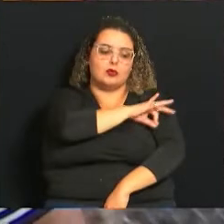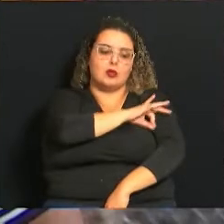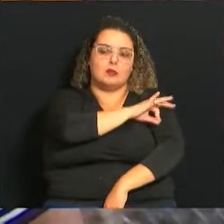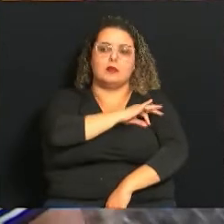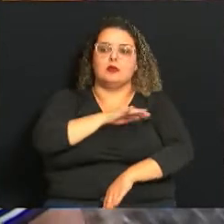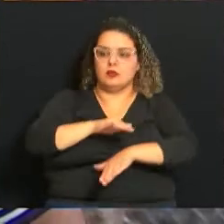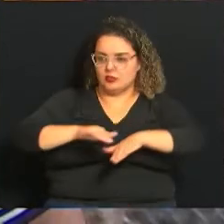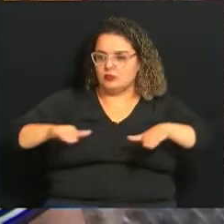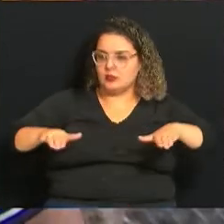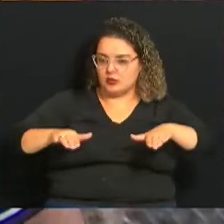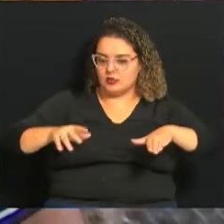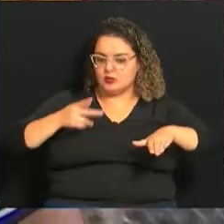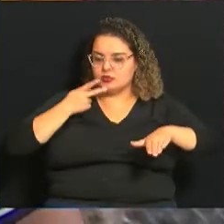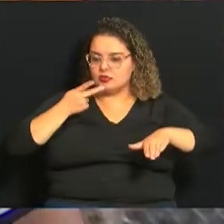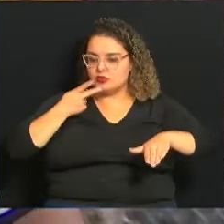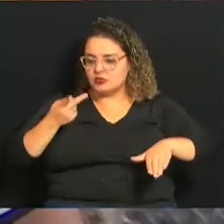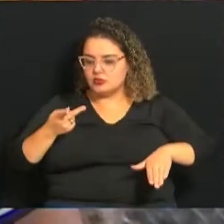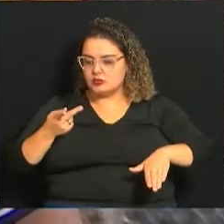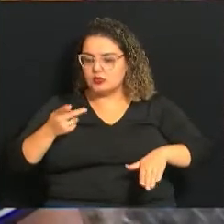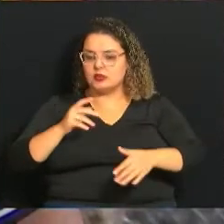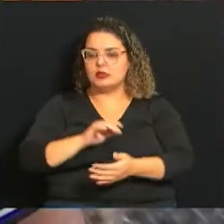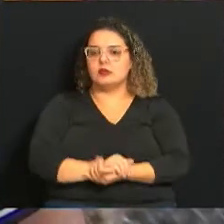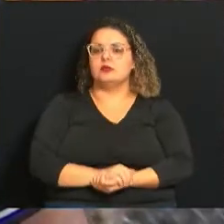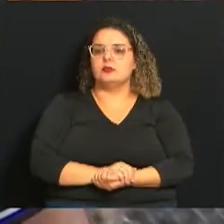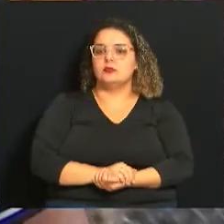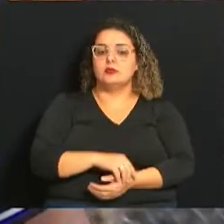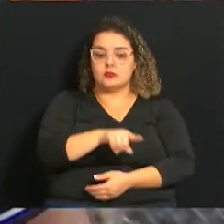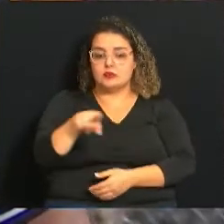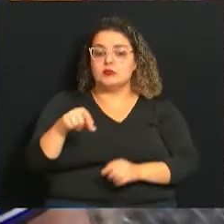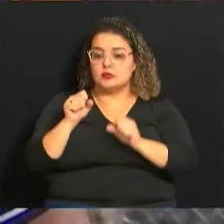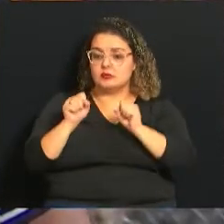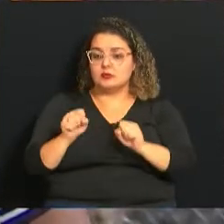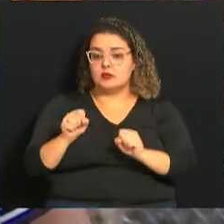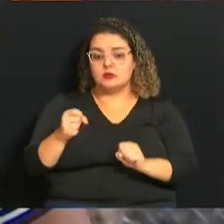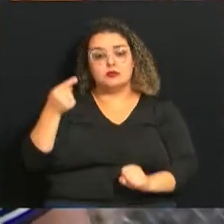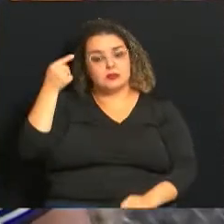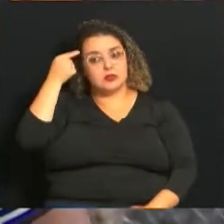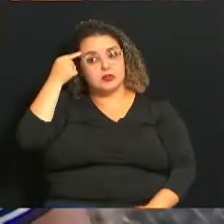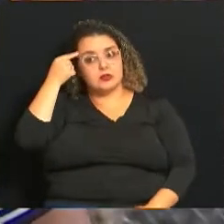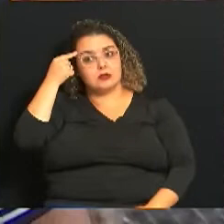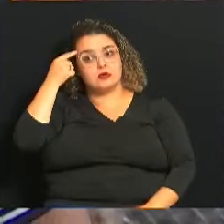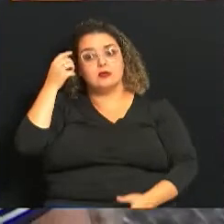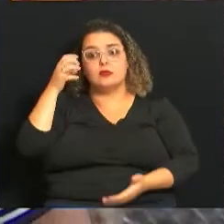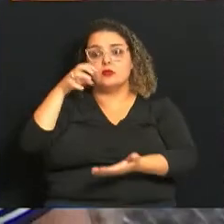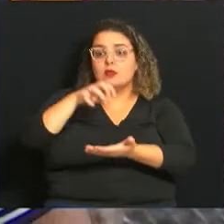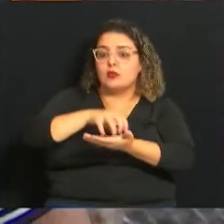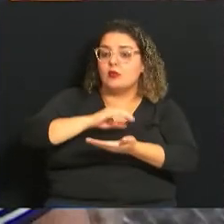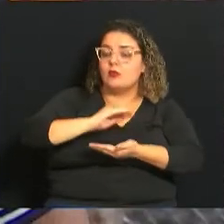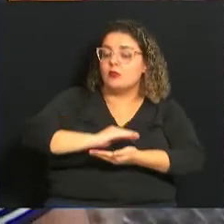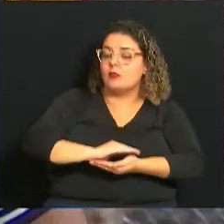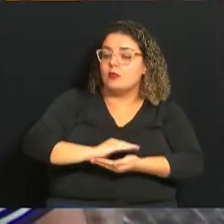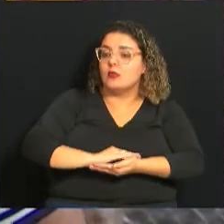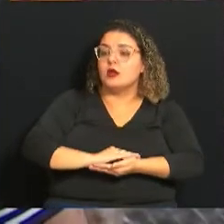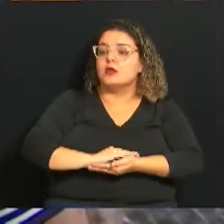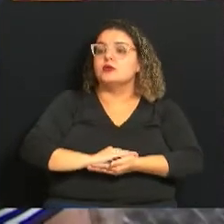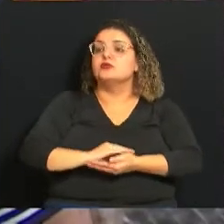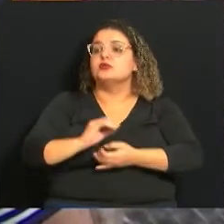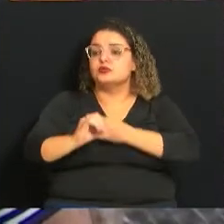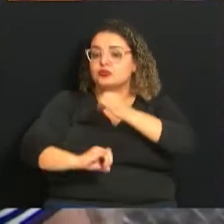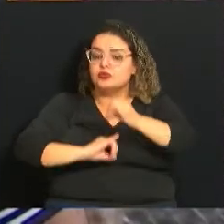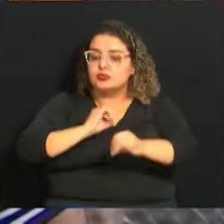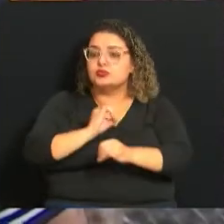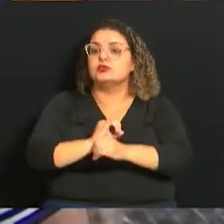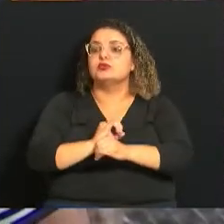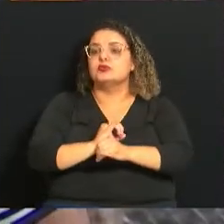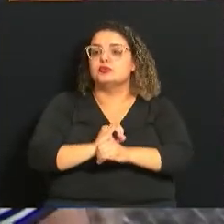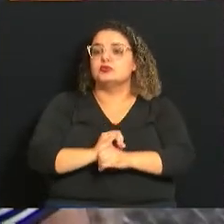diz, inclusive, que vocês podem ter em mente, não é, um Poupa Tempo digital nos mesmos moldes do que será